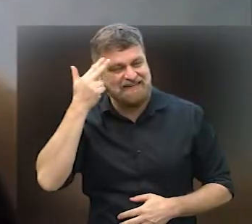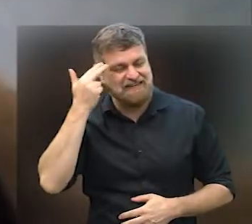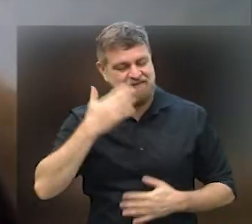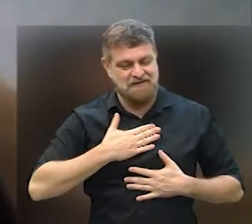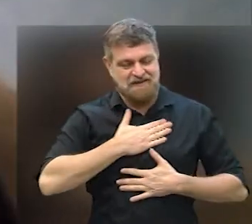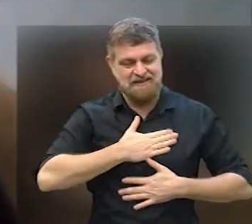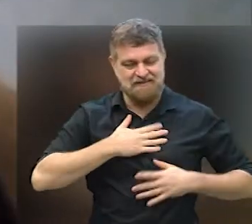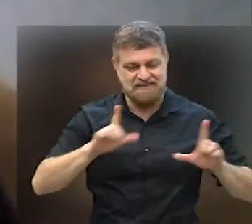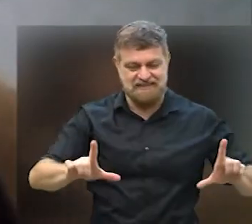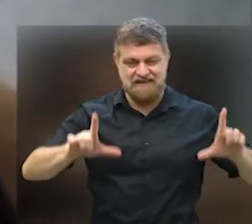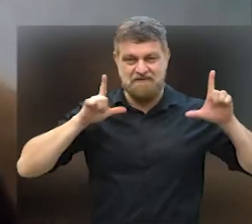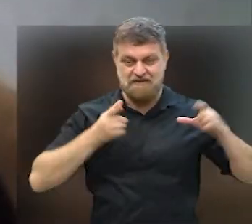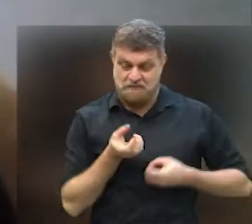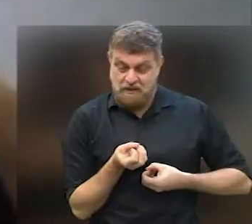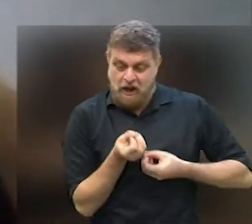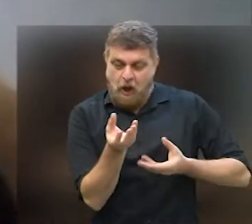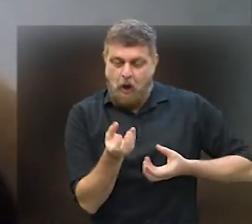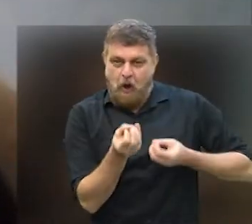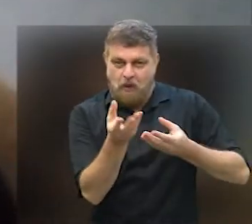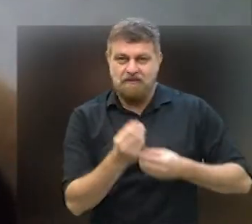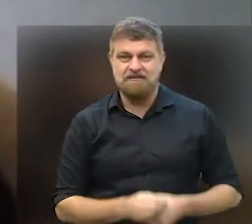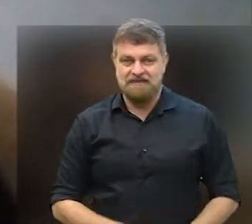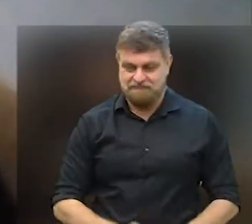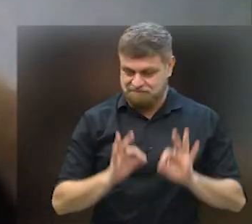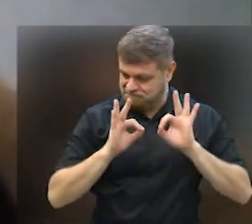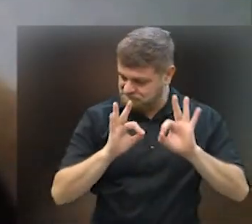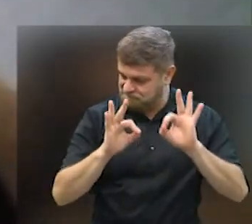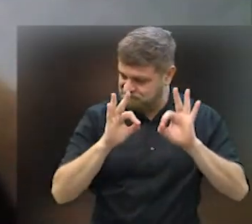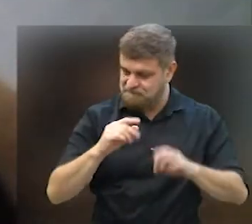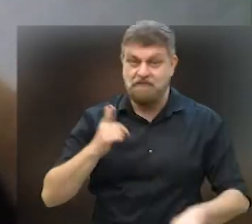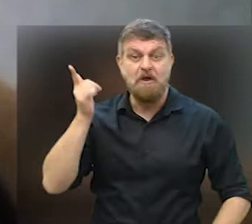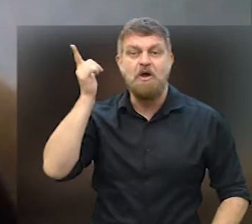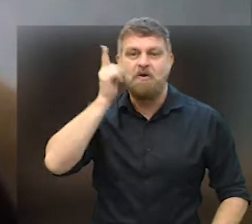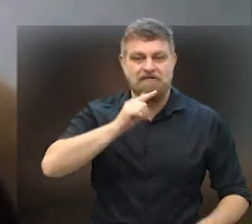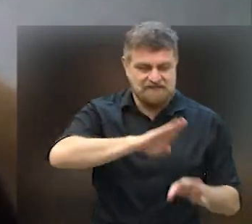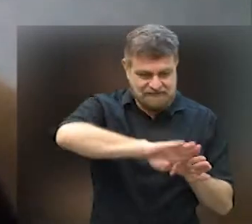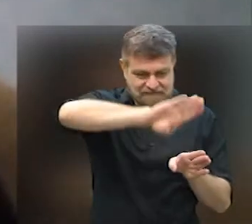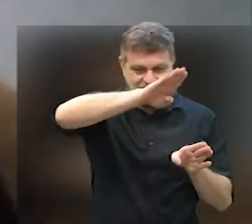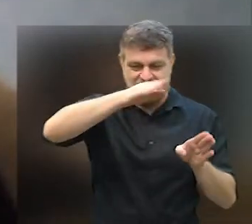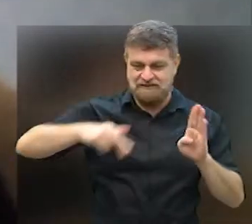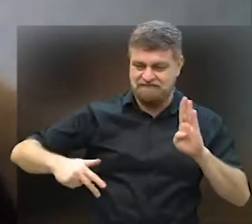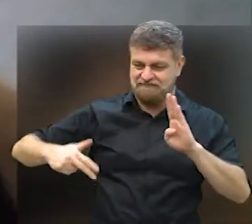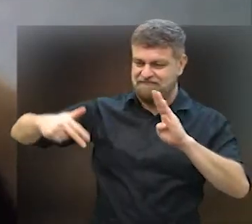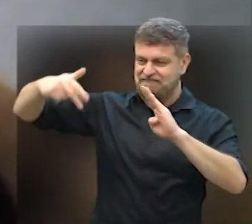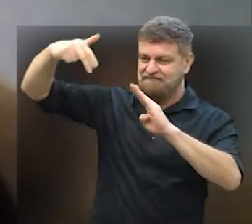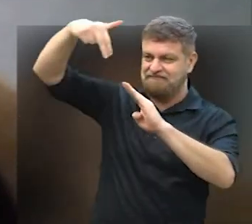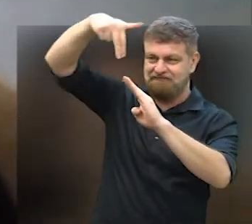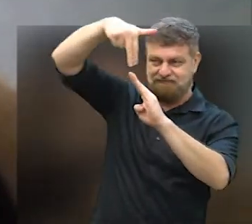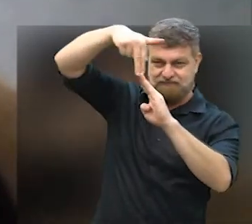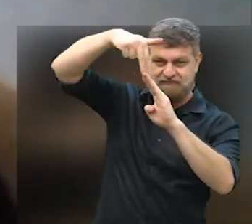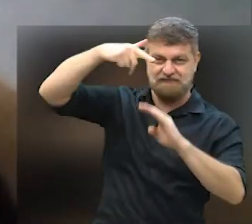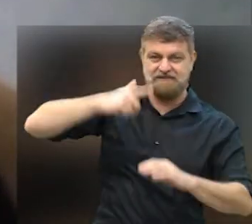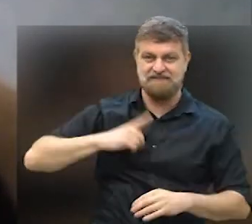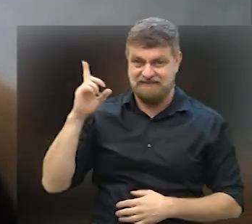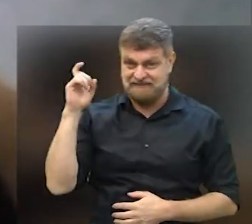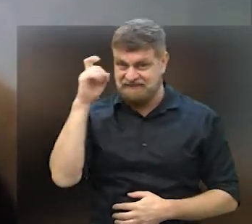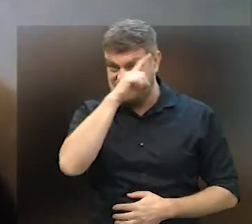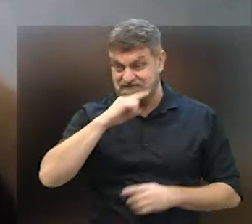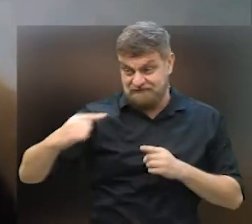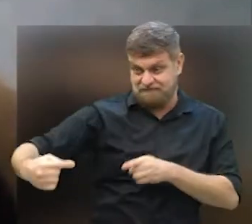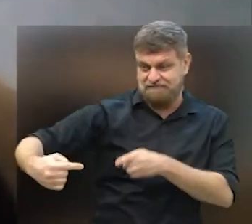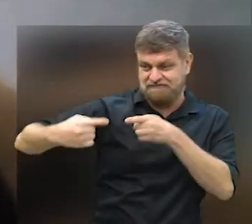voltar aqui realmente para contar o resultado positivo que tivemos aí nessa jornada a Everest. Mais difícil, sem dúvida, os dois